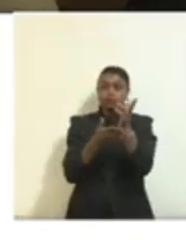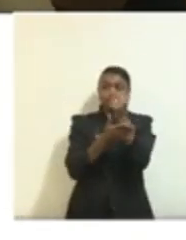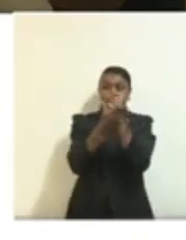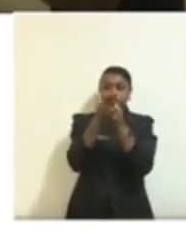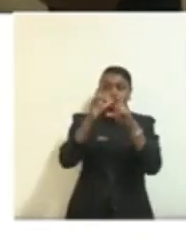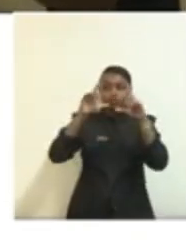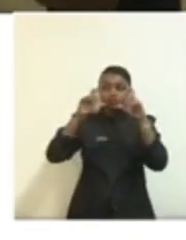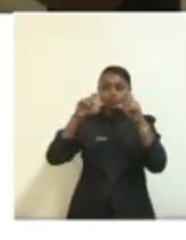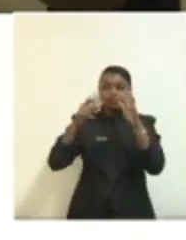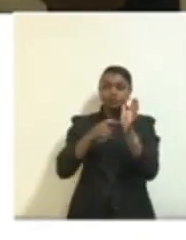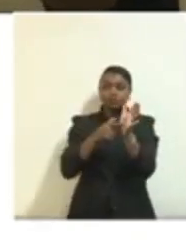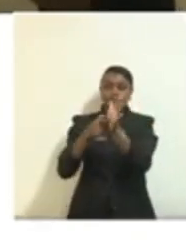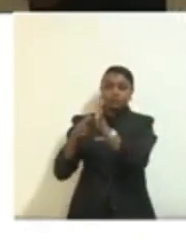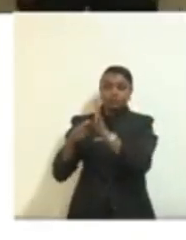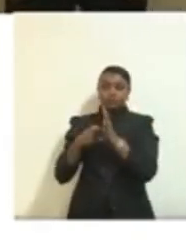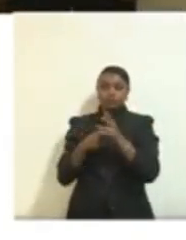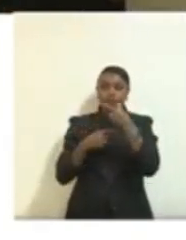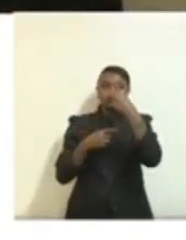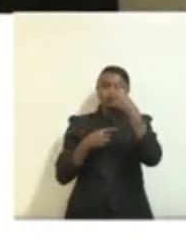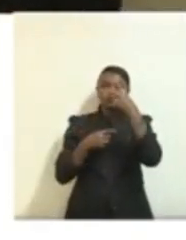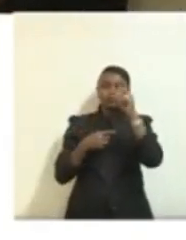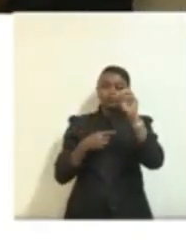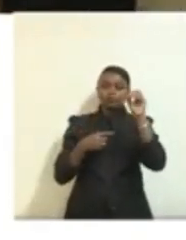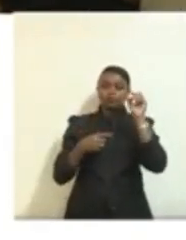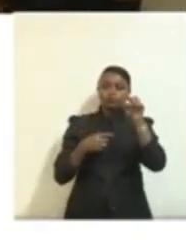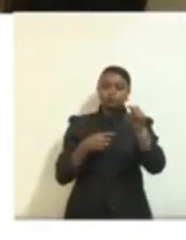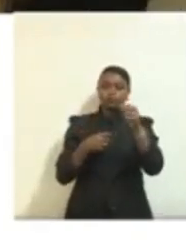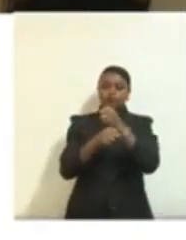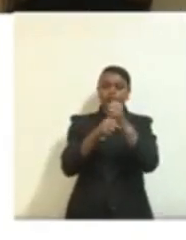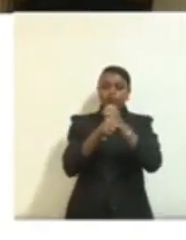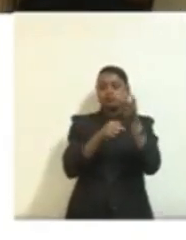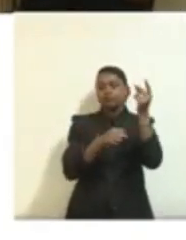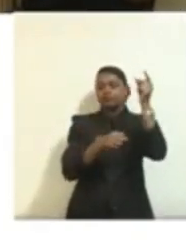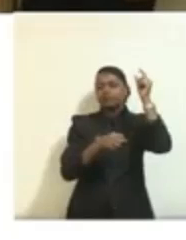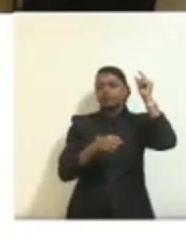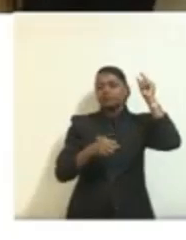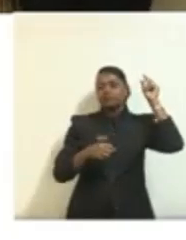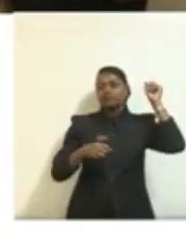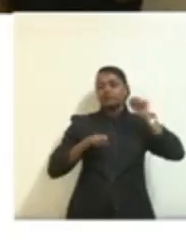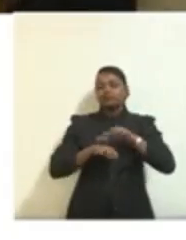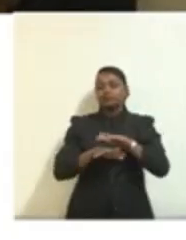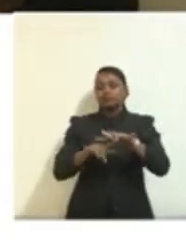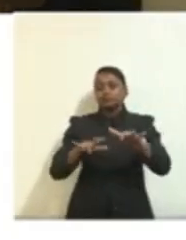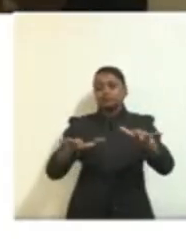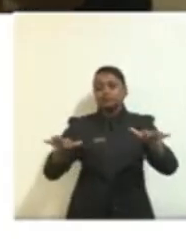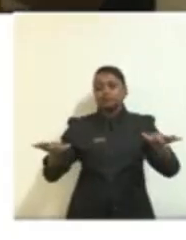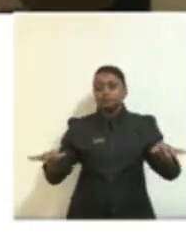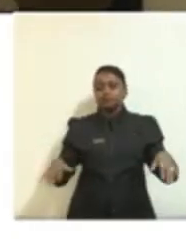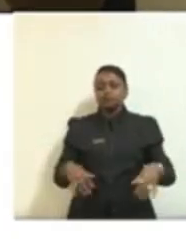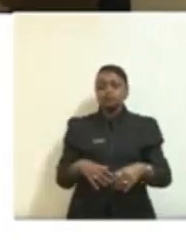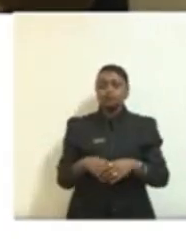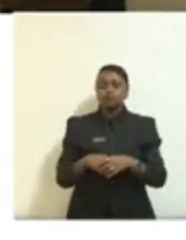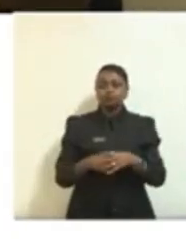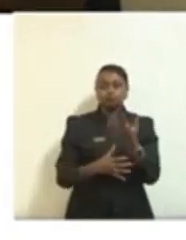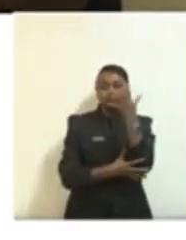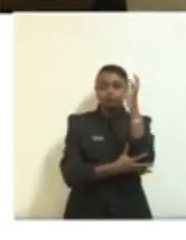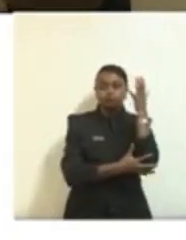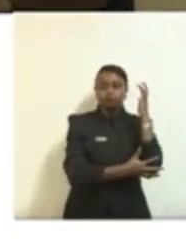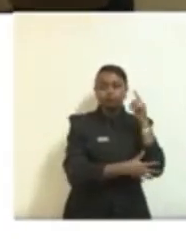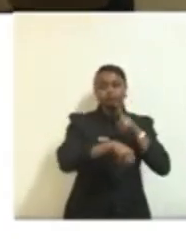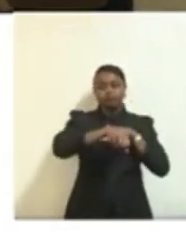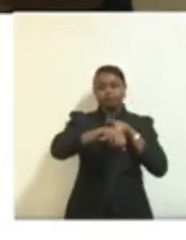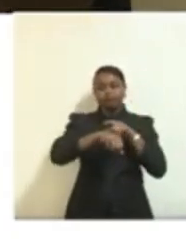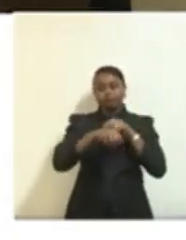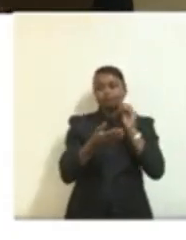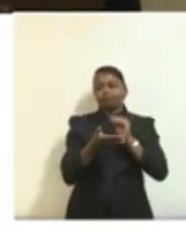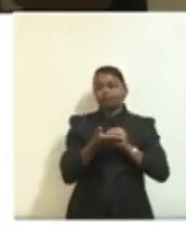nós encontramos pólen de milho, inclusive, há 2.000 anos, né, indicando a expansão guarani para o sul, acompanhando a expansão das florestas. Eu não vou me deter muito